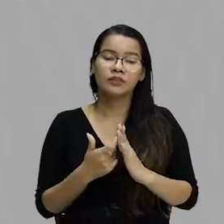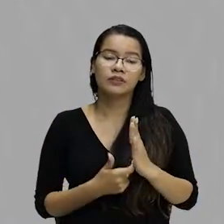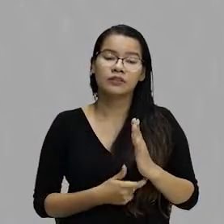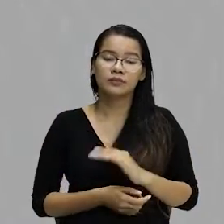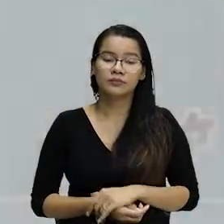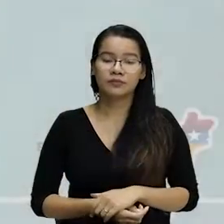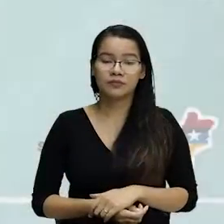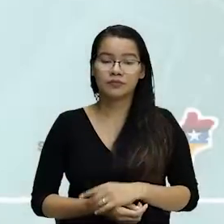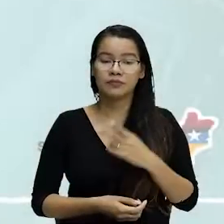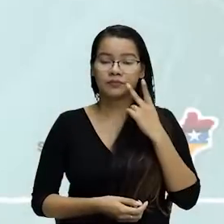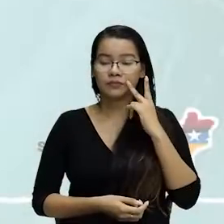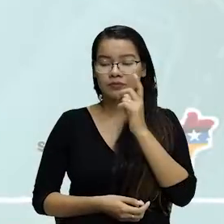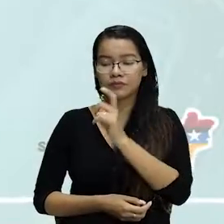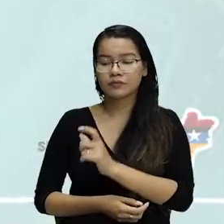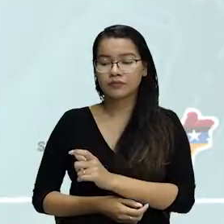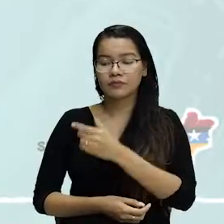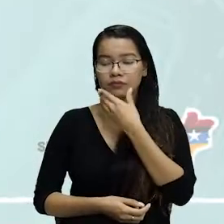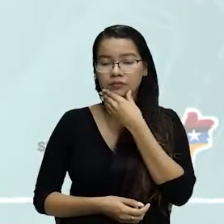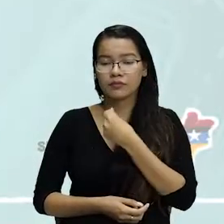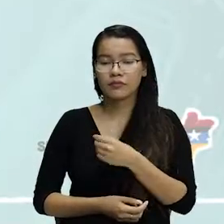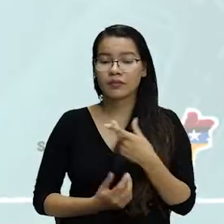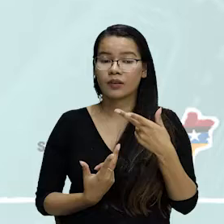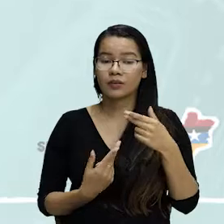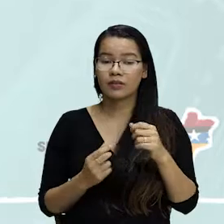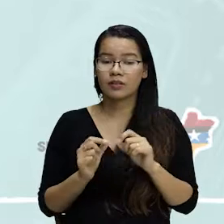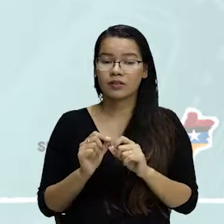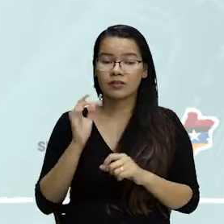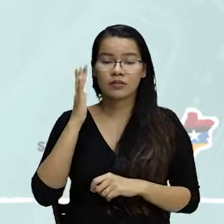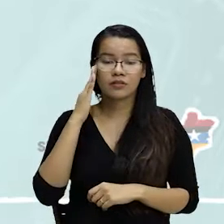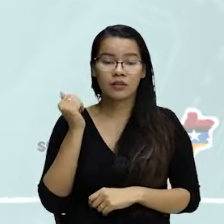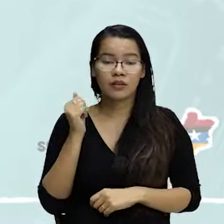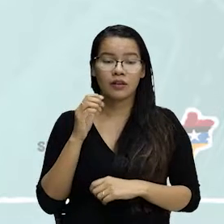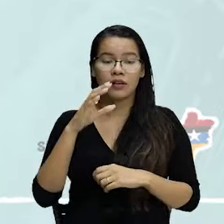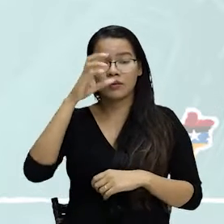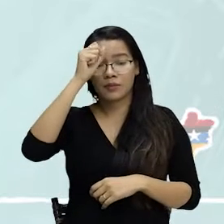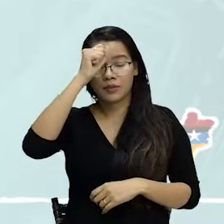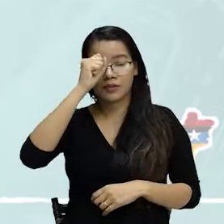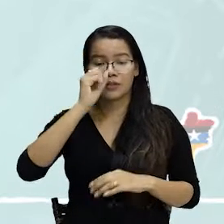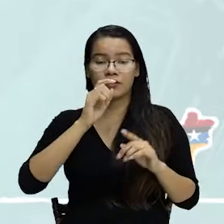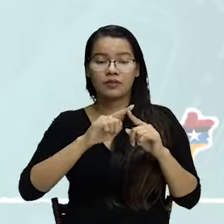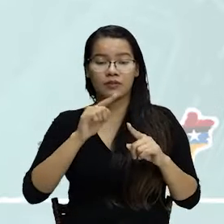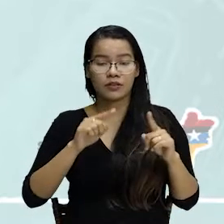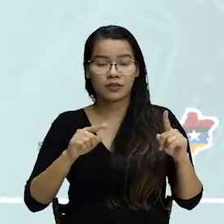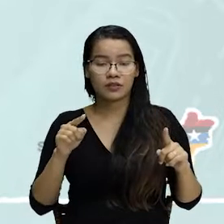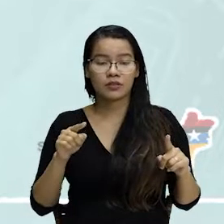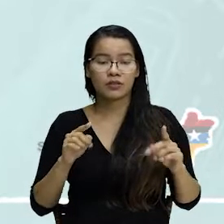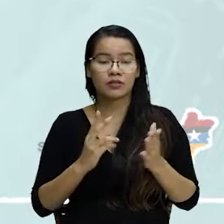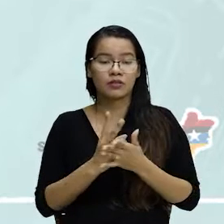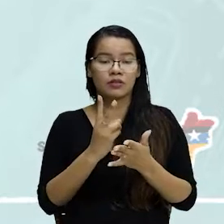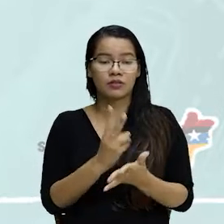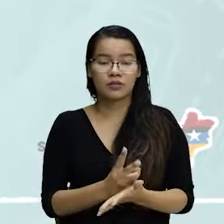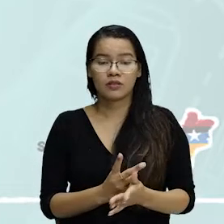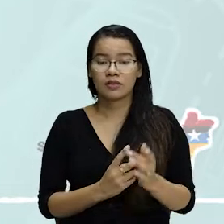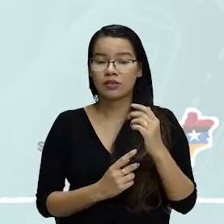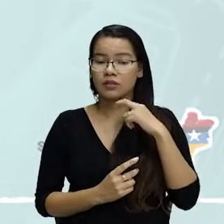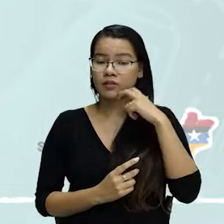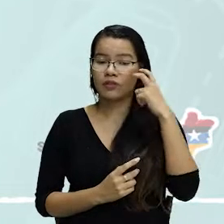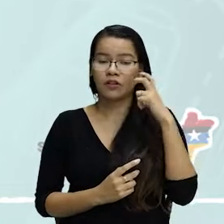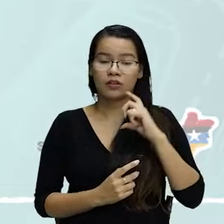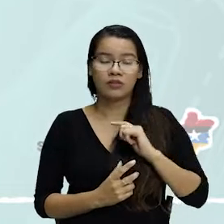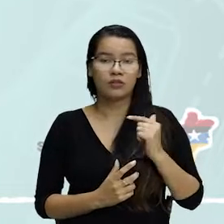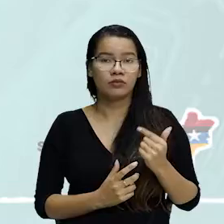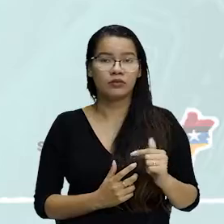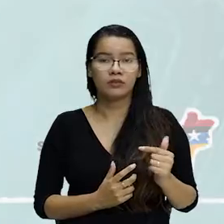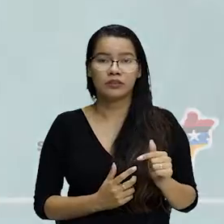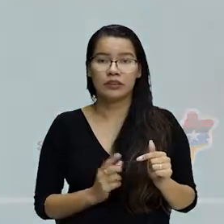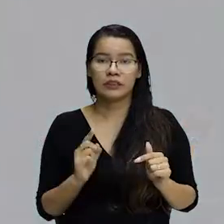diz: para o homem, ainda que seja sábio, aprender continuamente e ser flexível não é vergonhoso. Gente, isso aqui foi escrito na